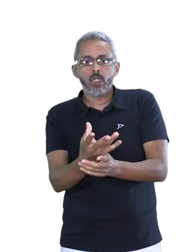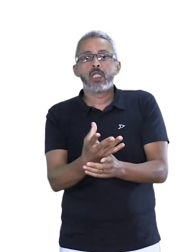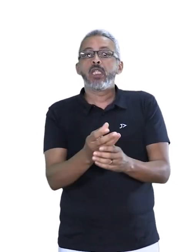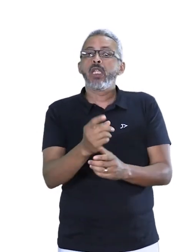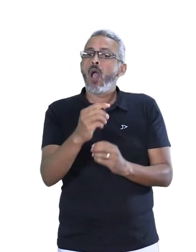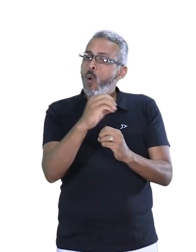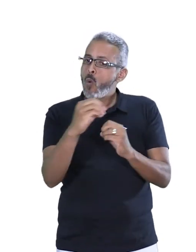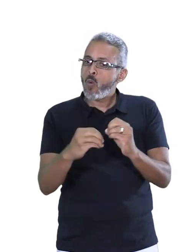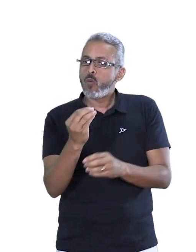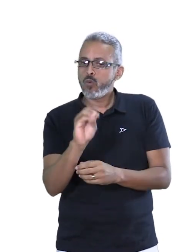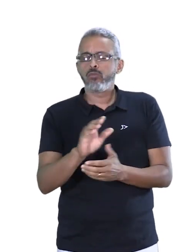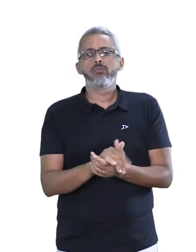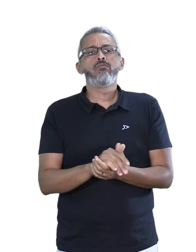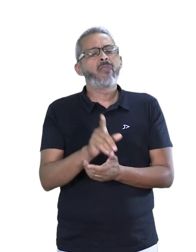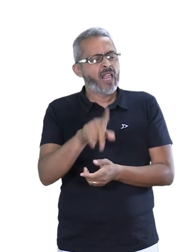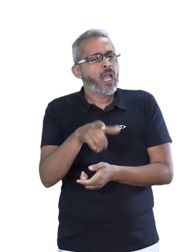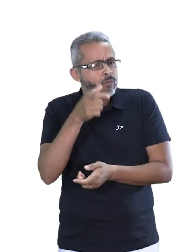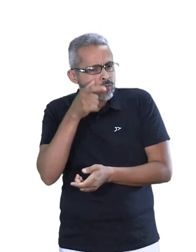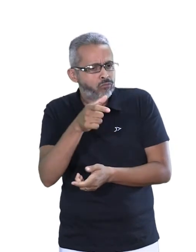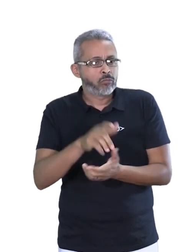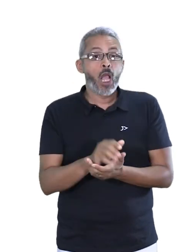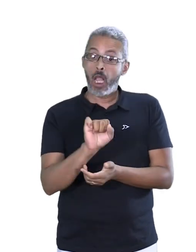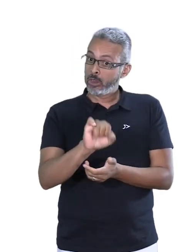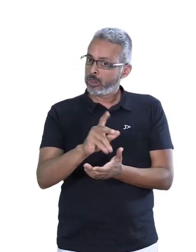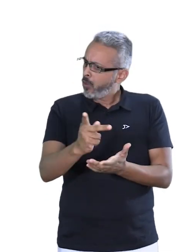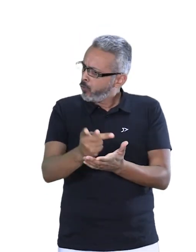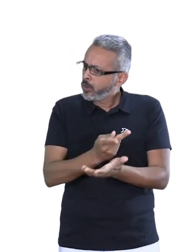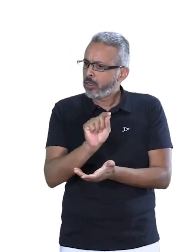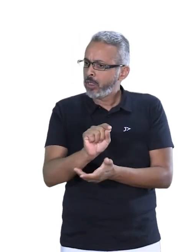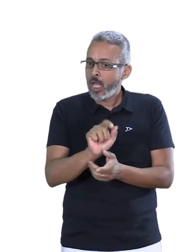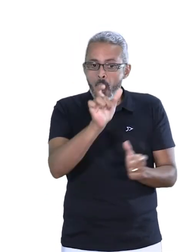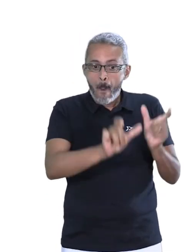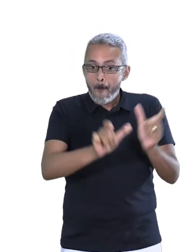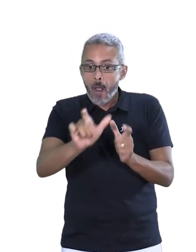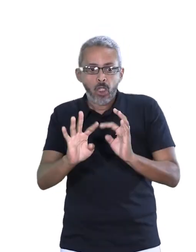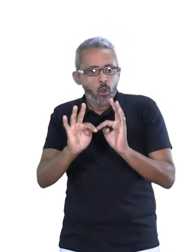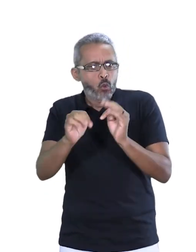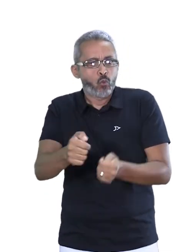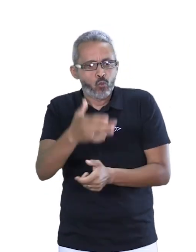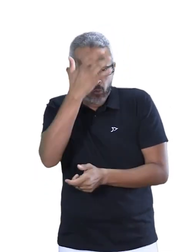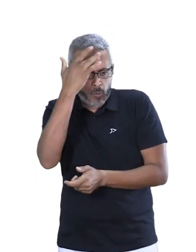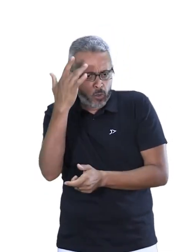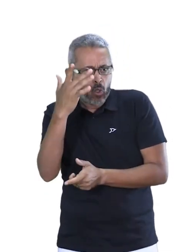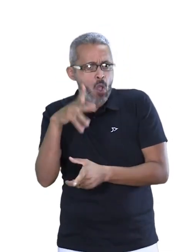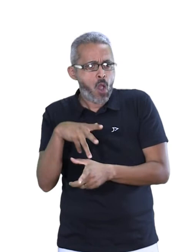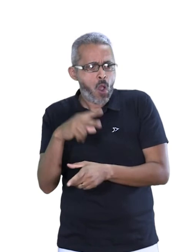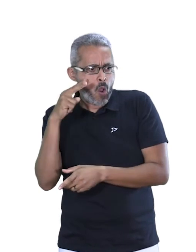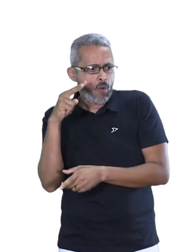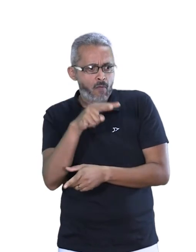como seria interessante? Caso isso aconteça, todas as pessoas que acessarem terão